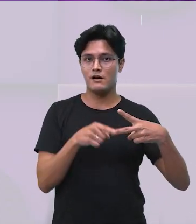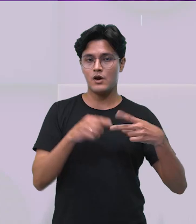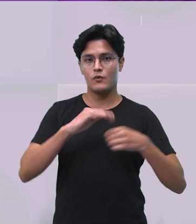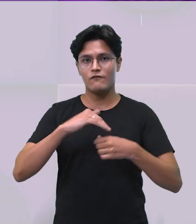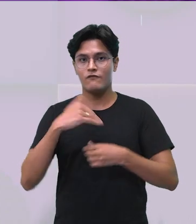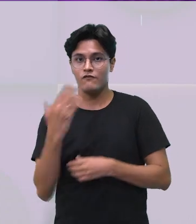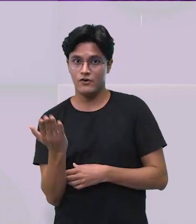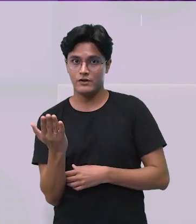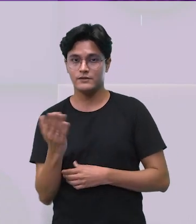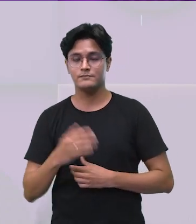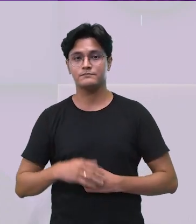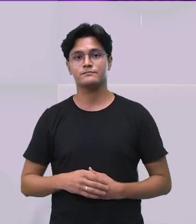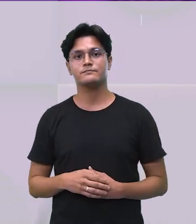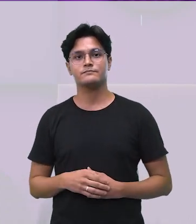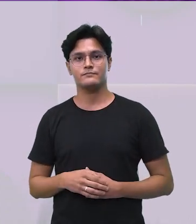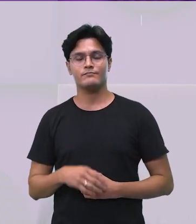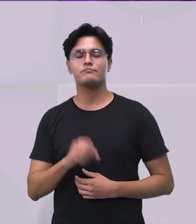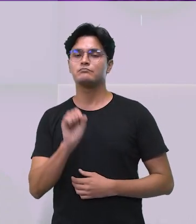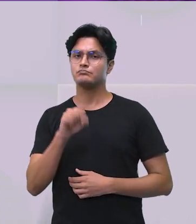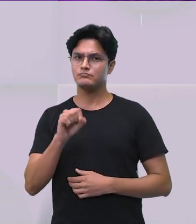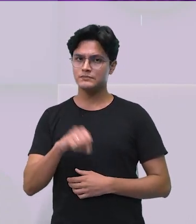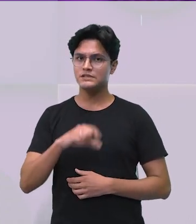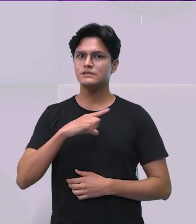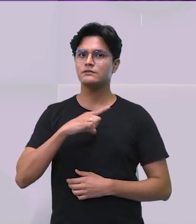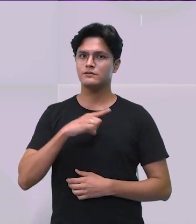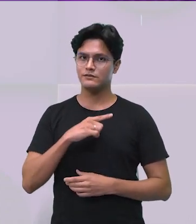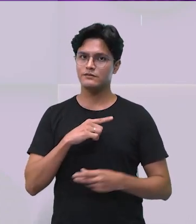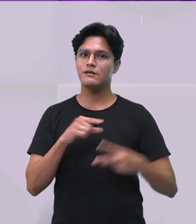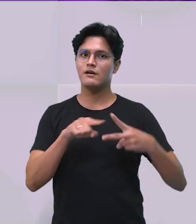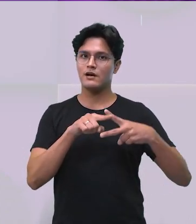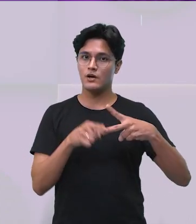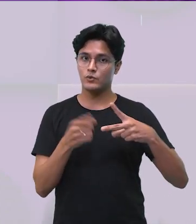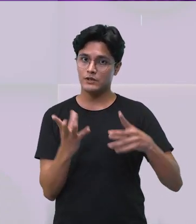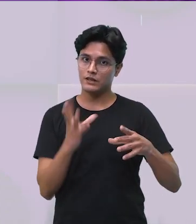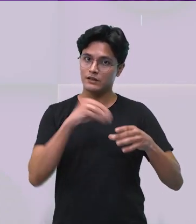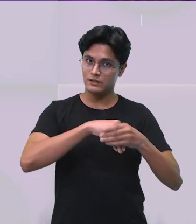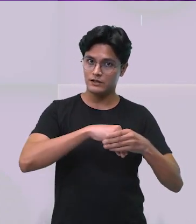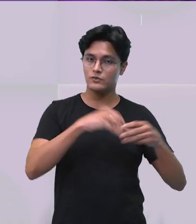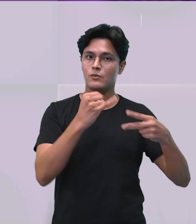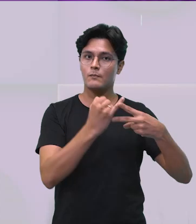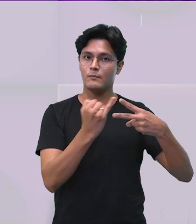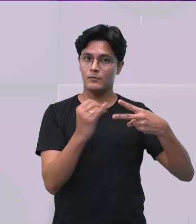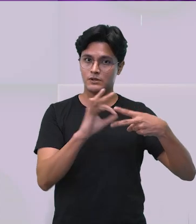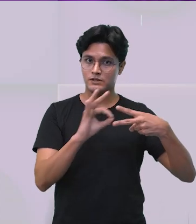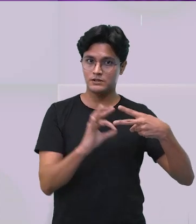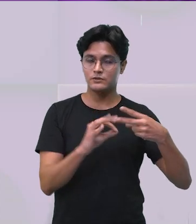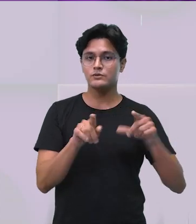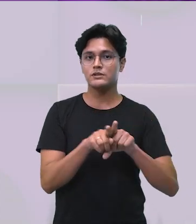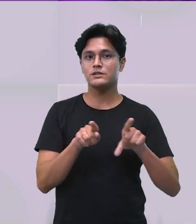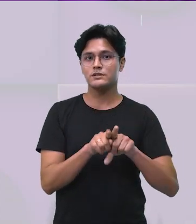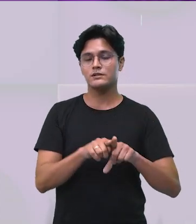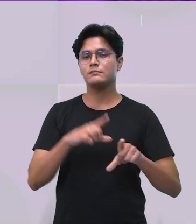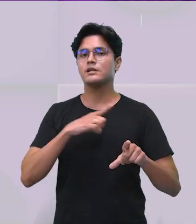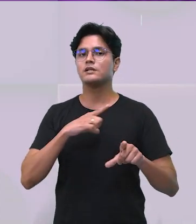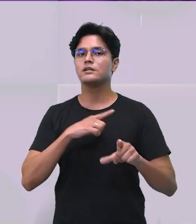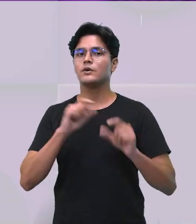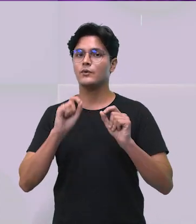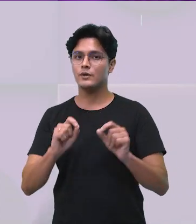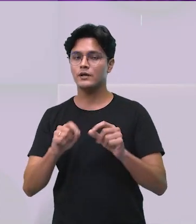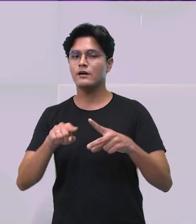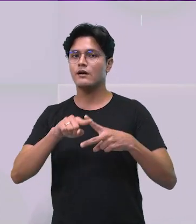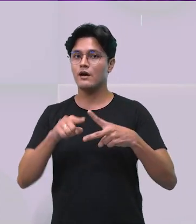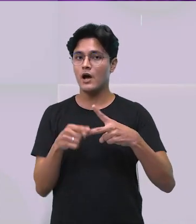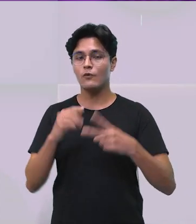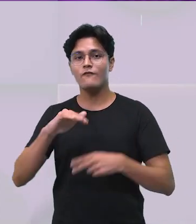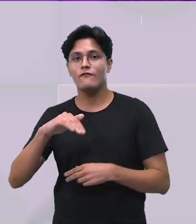Sim, além dos ângulos ali da parte de dentro desse polígono, nós também conseguimos verificar que